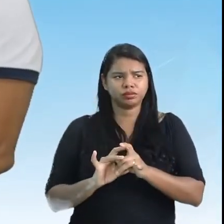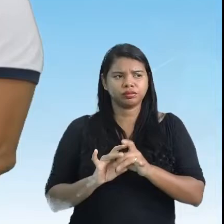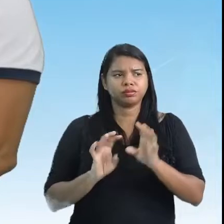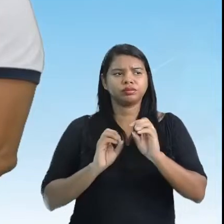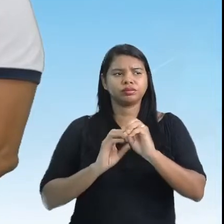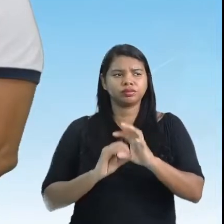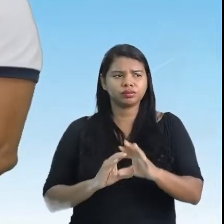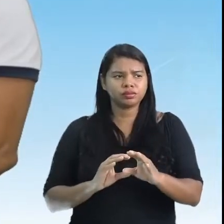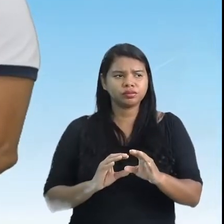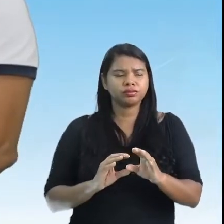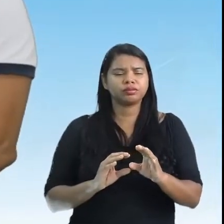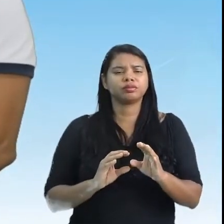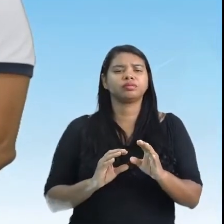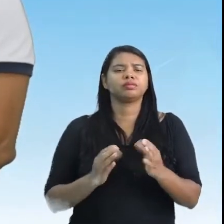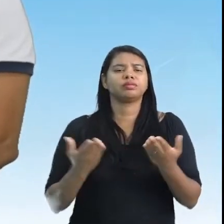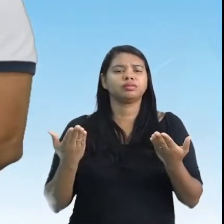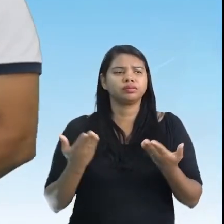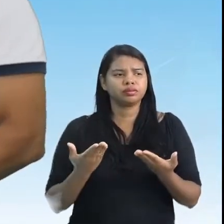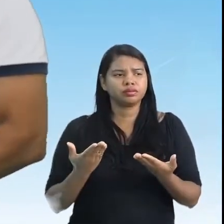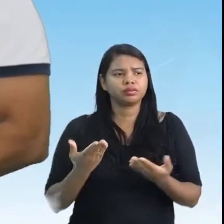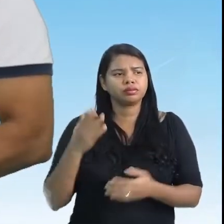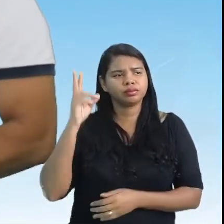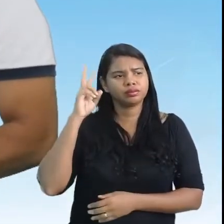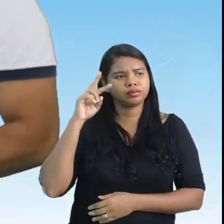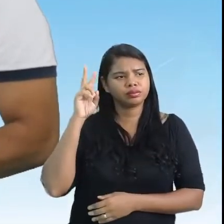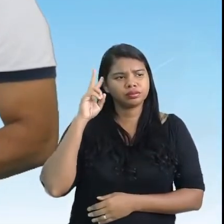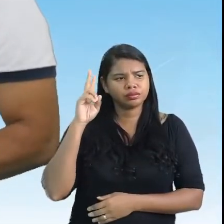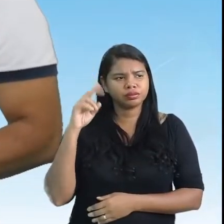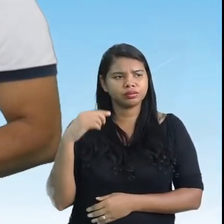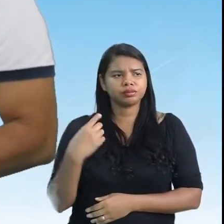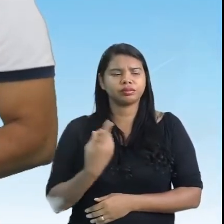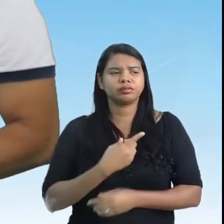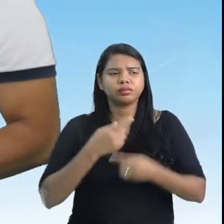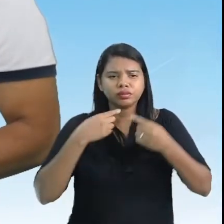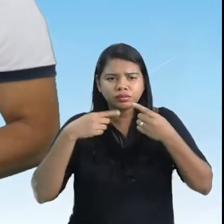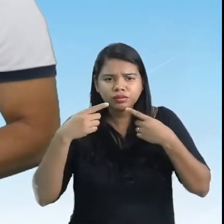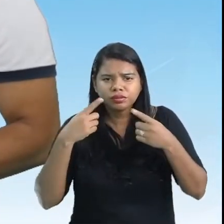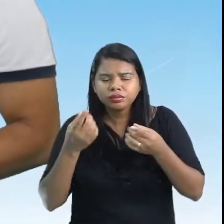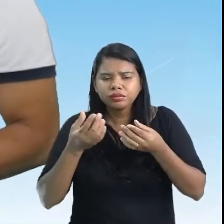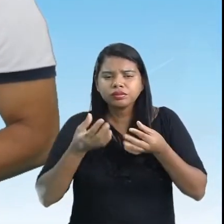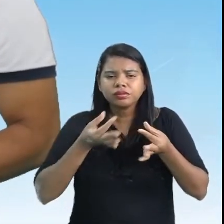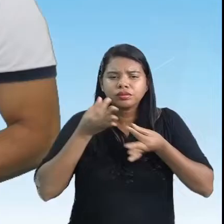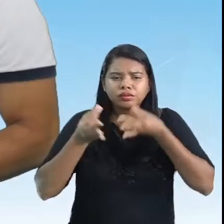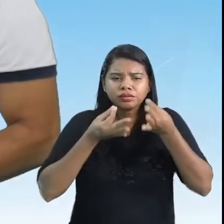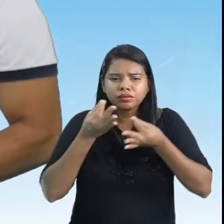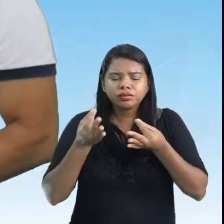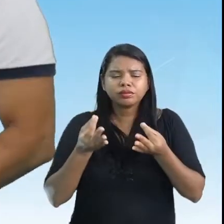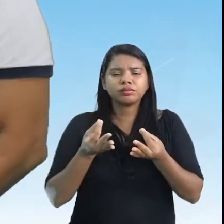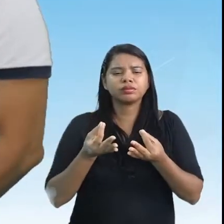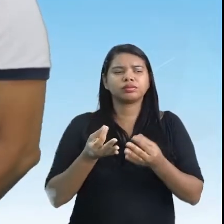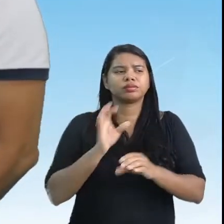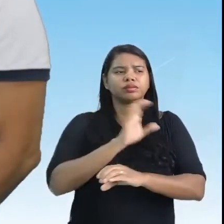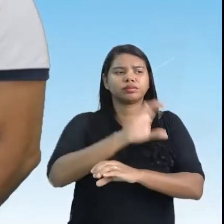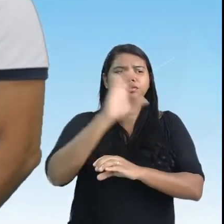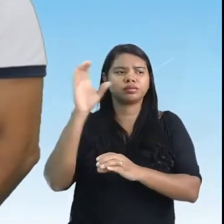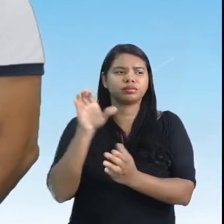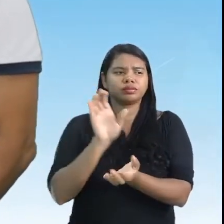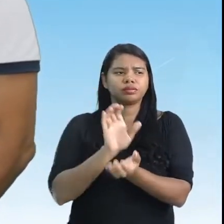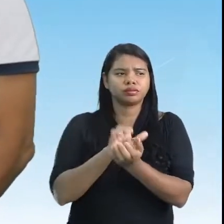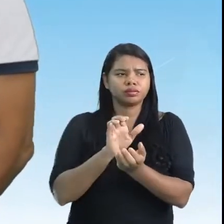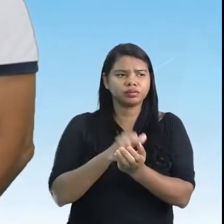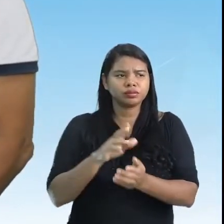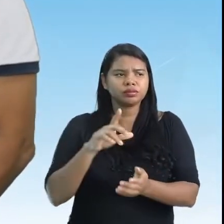esse rico conhecimento. Lembrando que como o nosso bate-papo aqui é sobre pontos pernambucanos, lembrar que nós